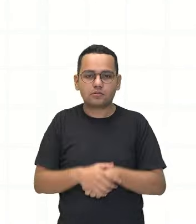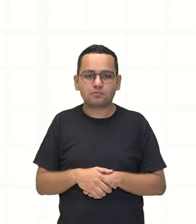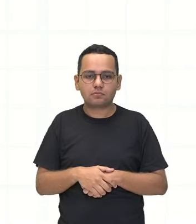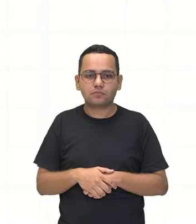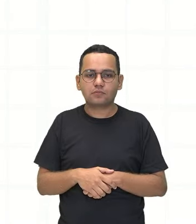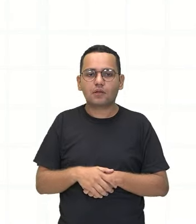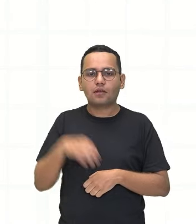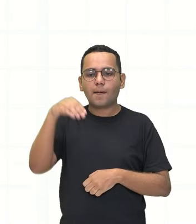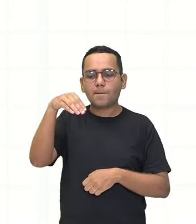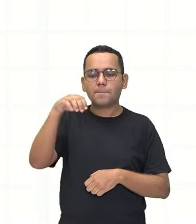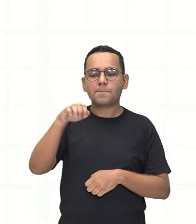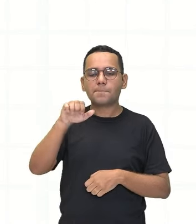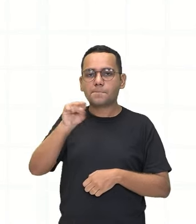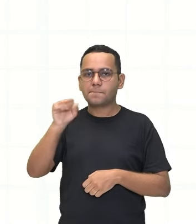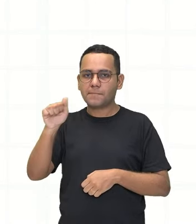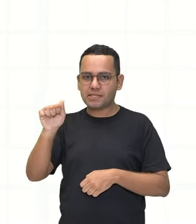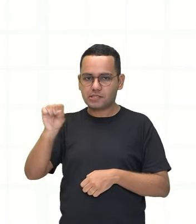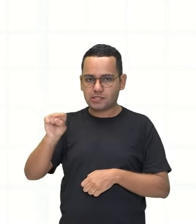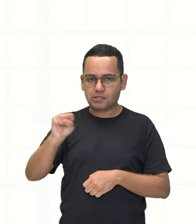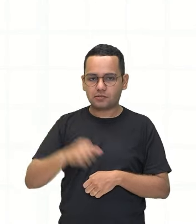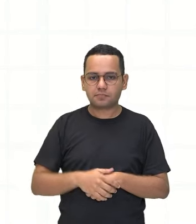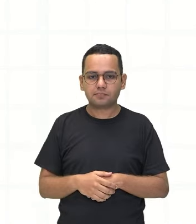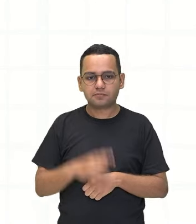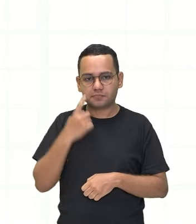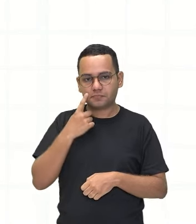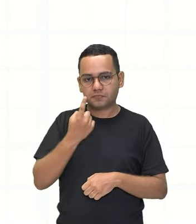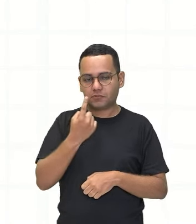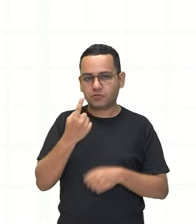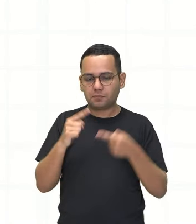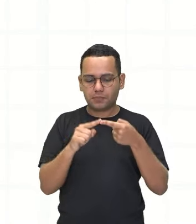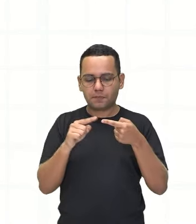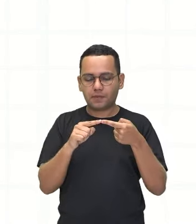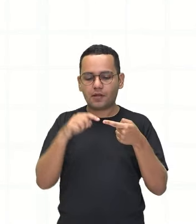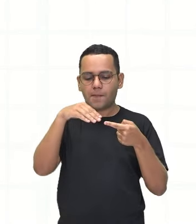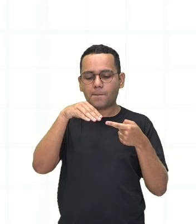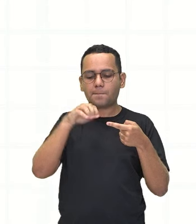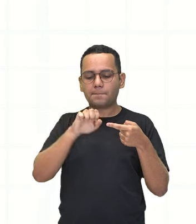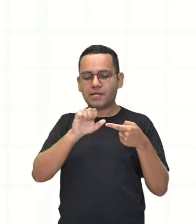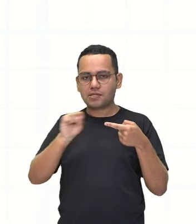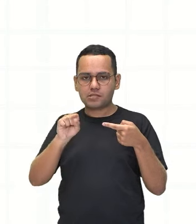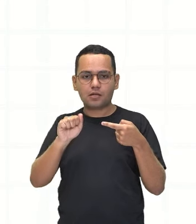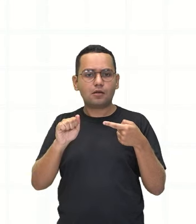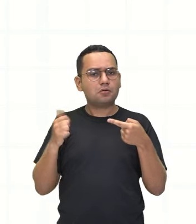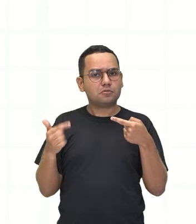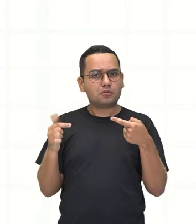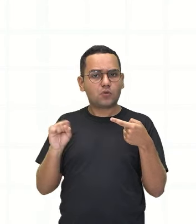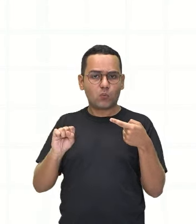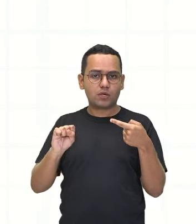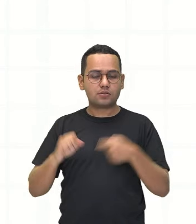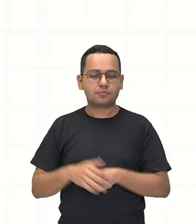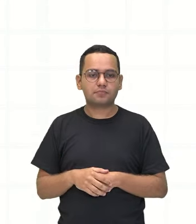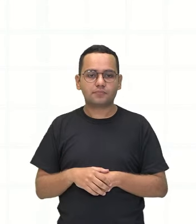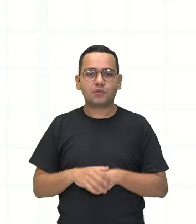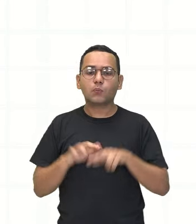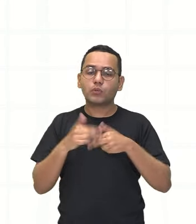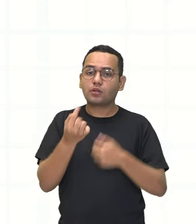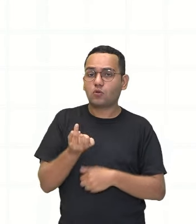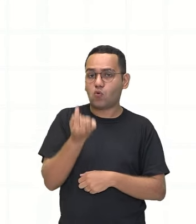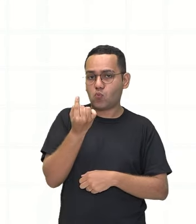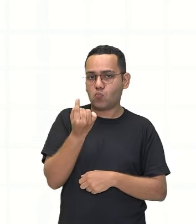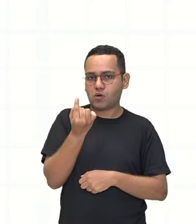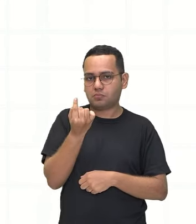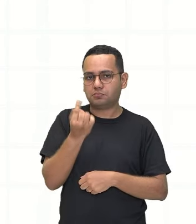mesas. Observe que aqui na palavra mesa, eu não tenho a letra S. Então, significa que é uma mesa